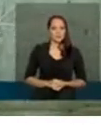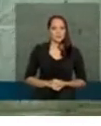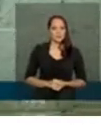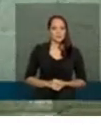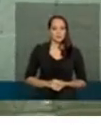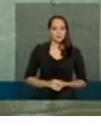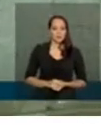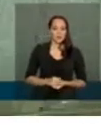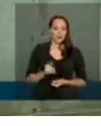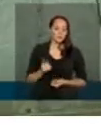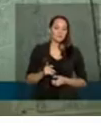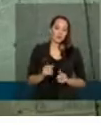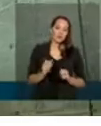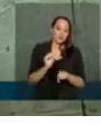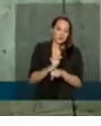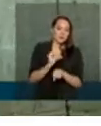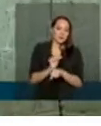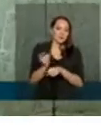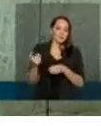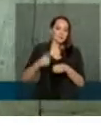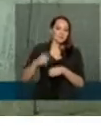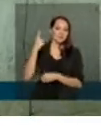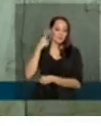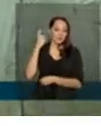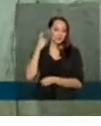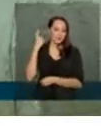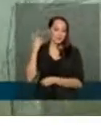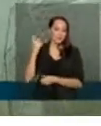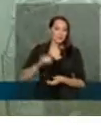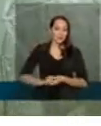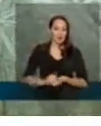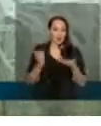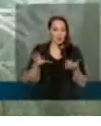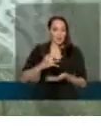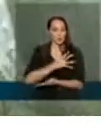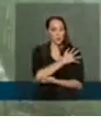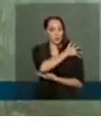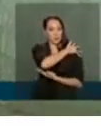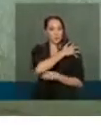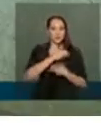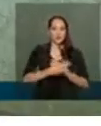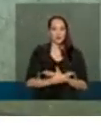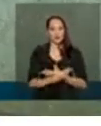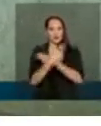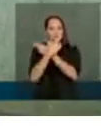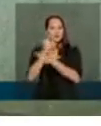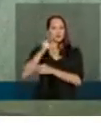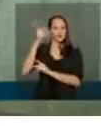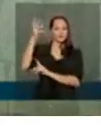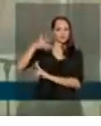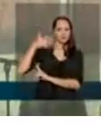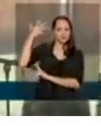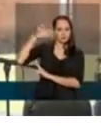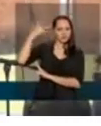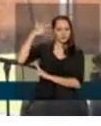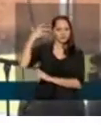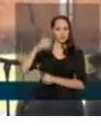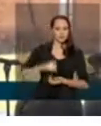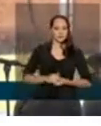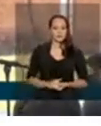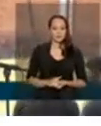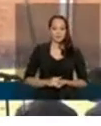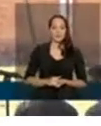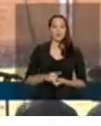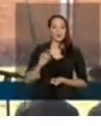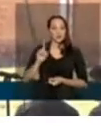Estamos aguardando a retomada do áudio. No momento, o comandante da aeronáutica faz o discurso nesta cerimônia. São